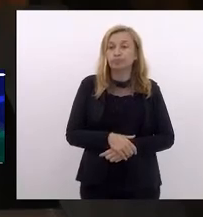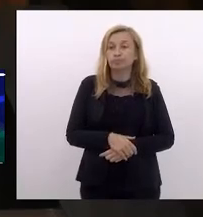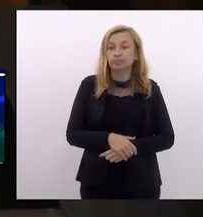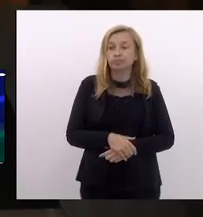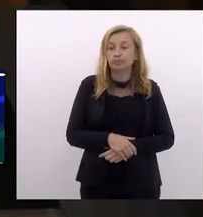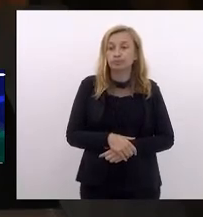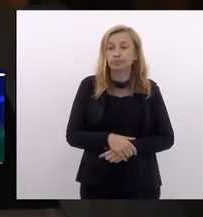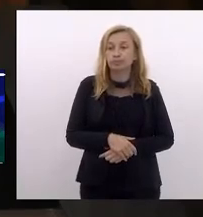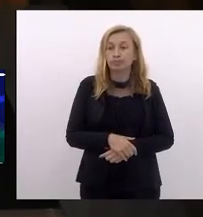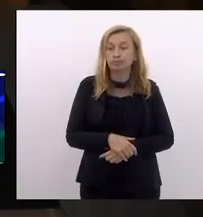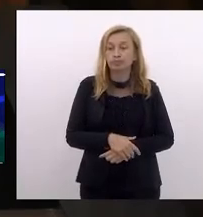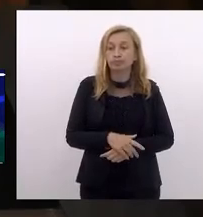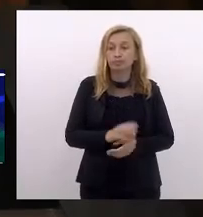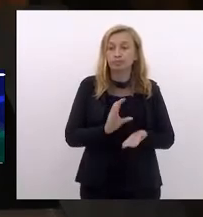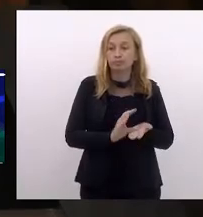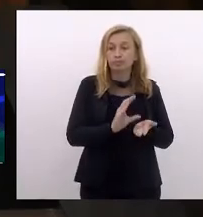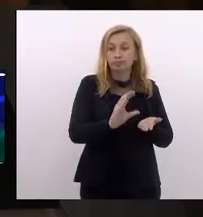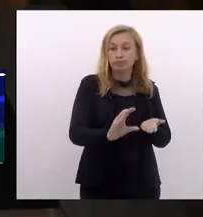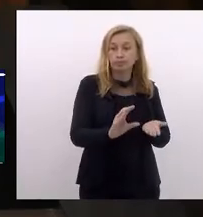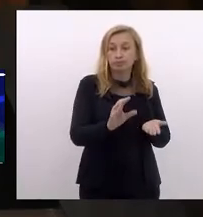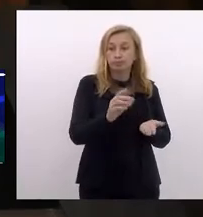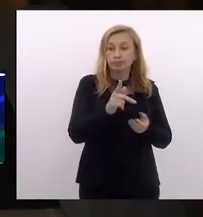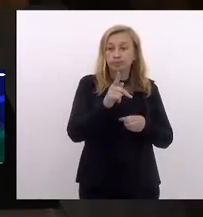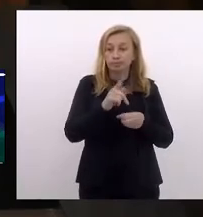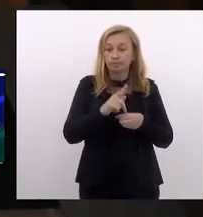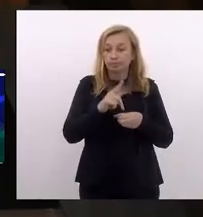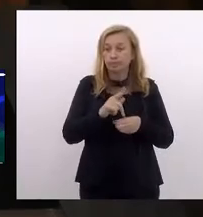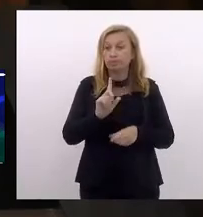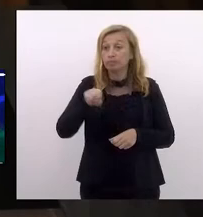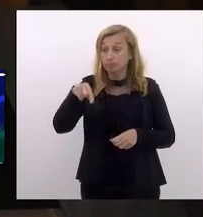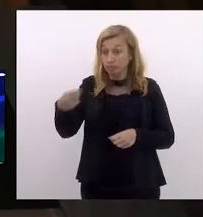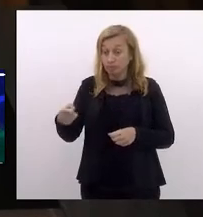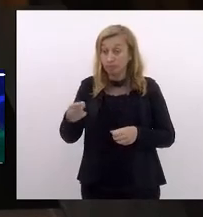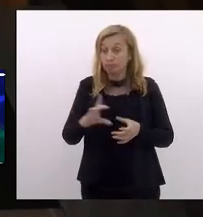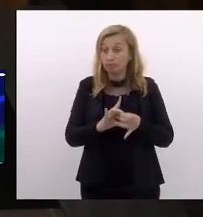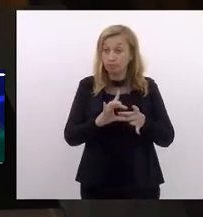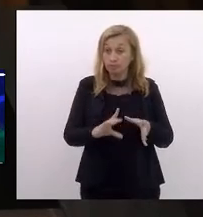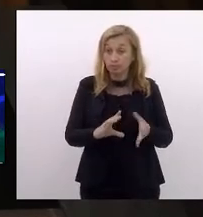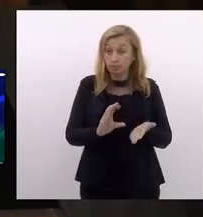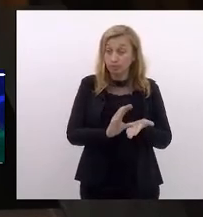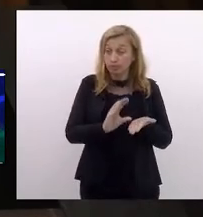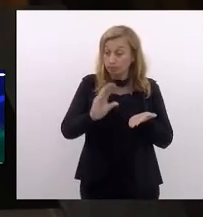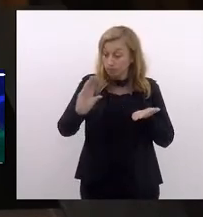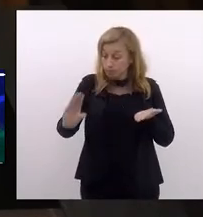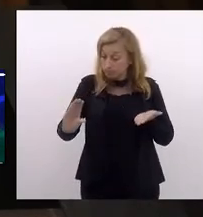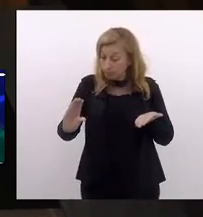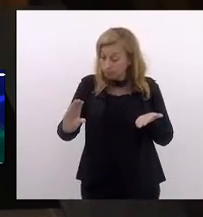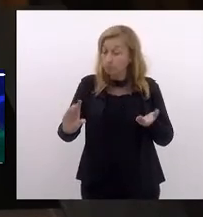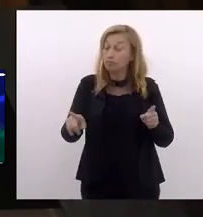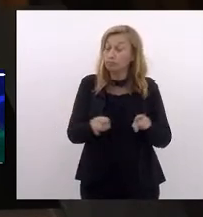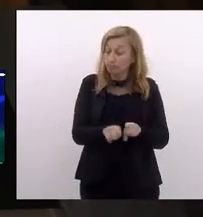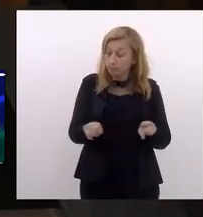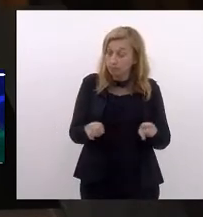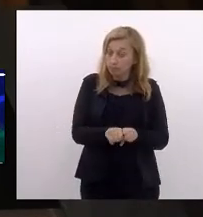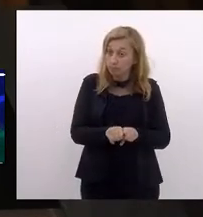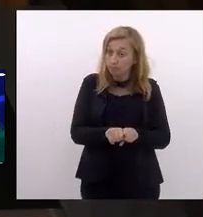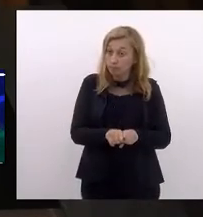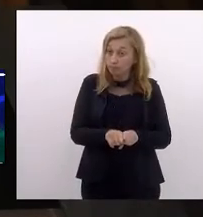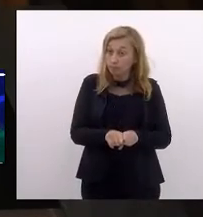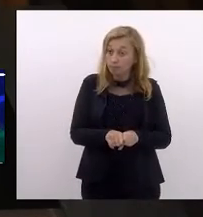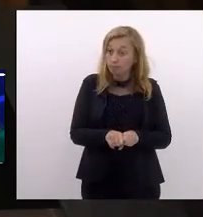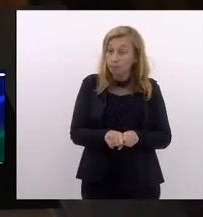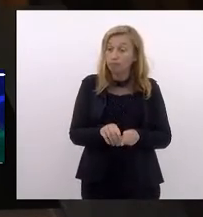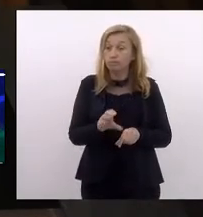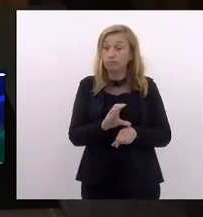provenientes do pré-sal e depois deixou de aplicar recursos também do